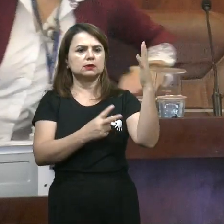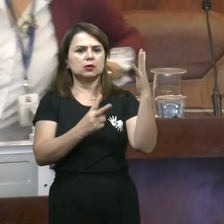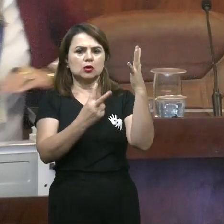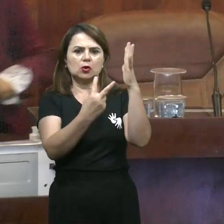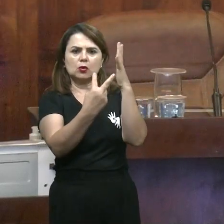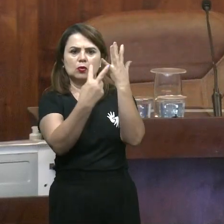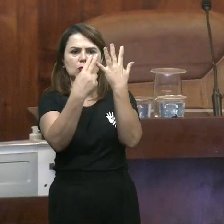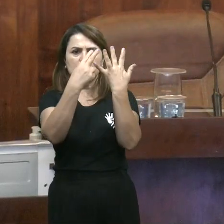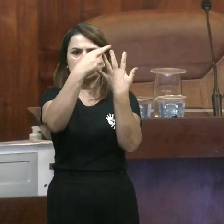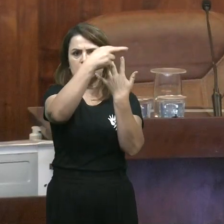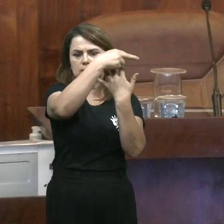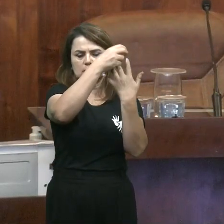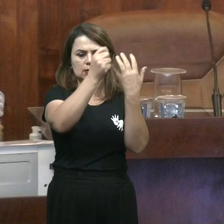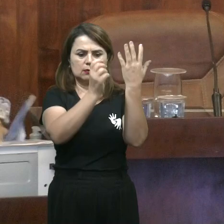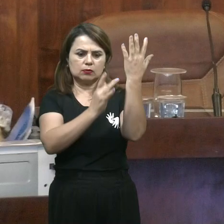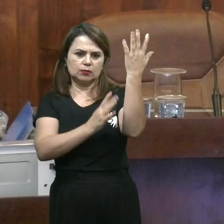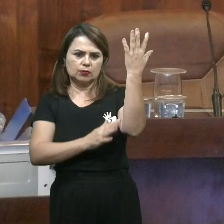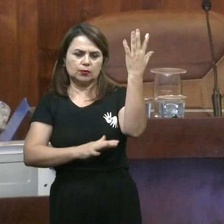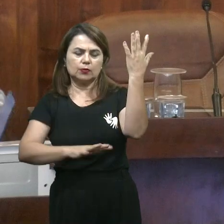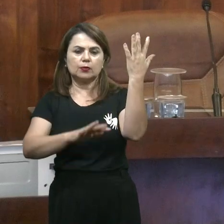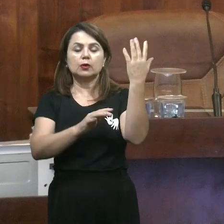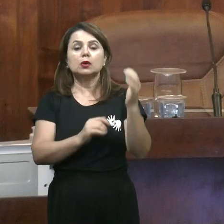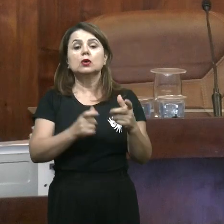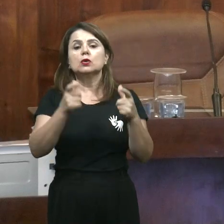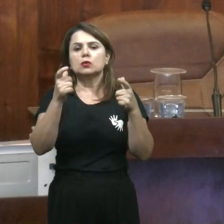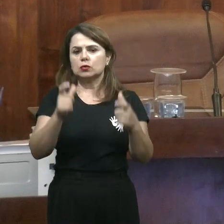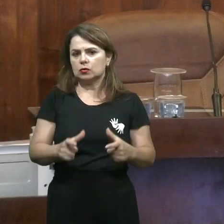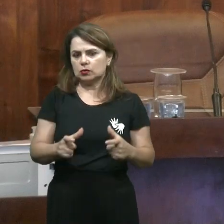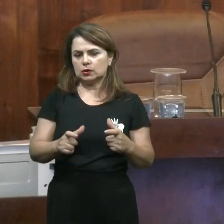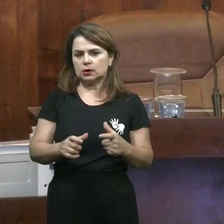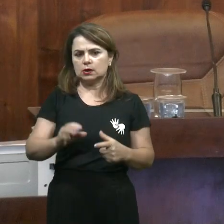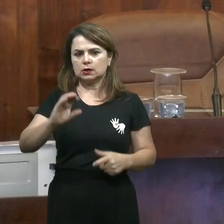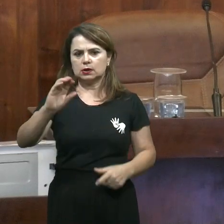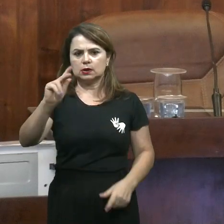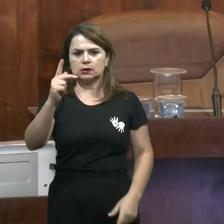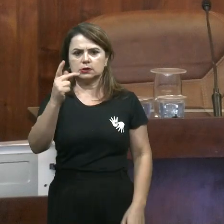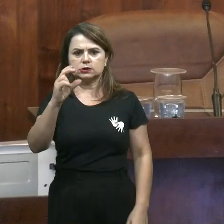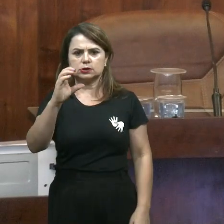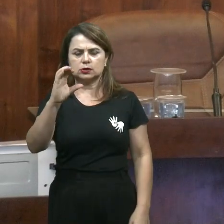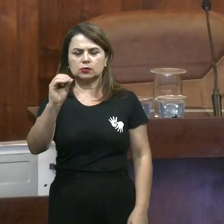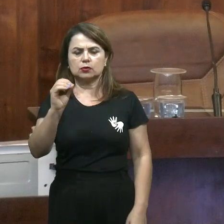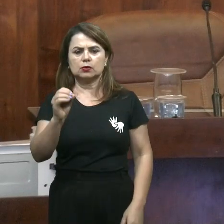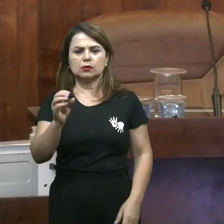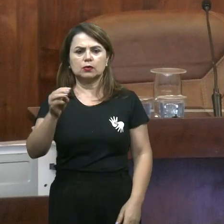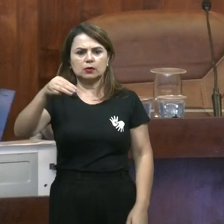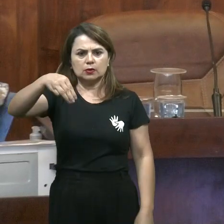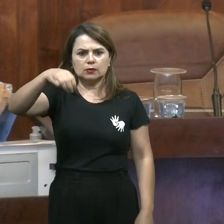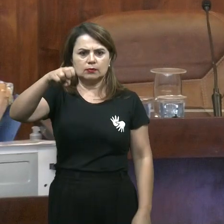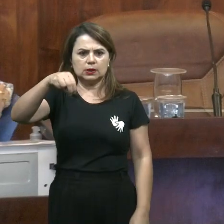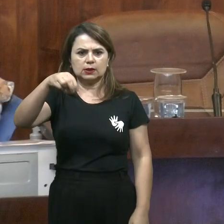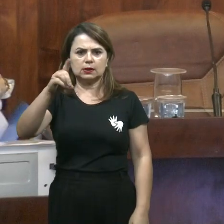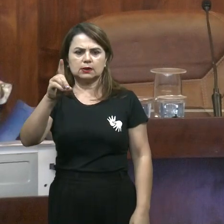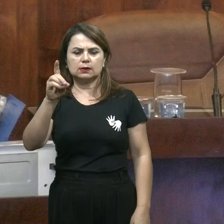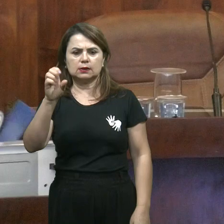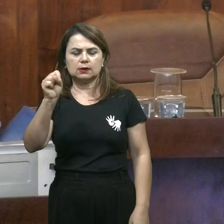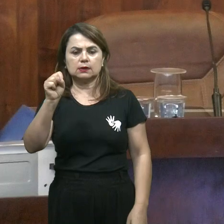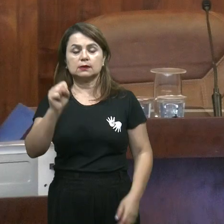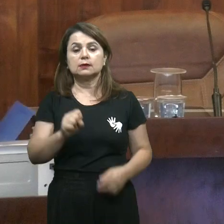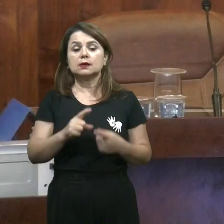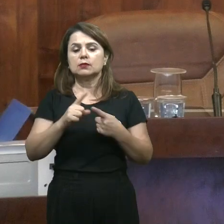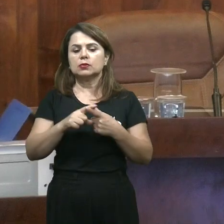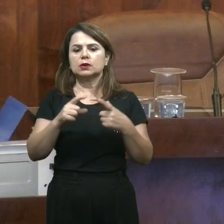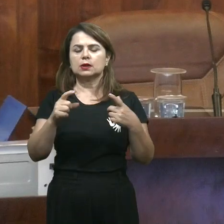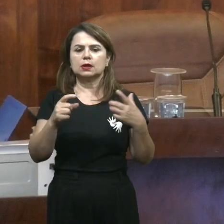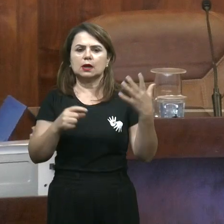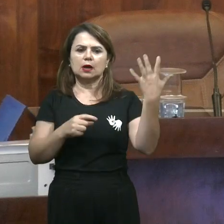número 117, no bairro Núcleo Habitacional Chico Mendes, na residência habitada por idosos, e a queda constante